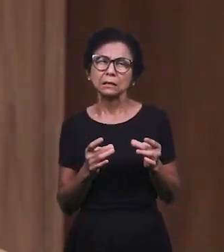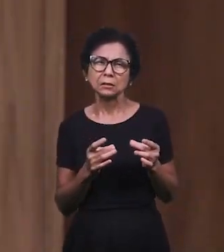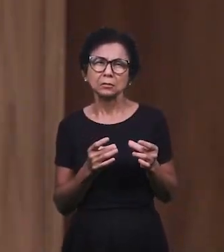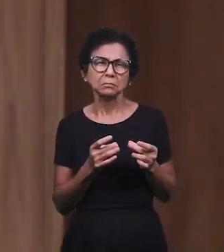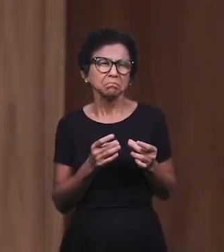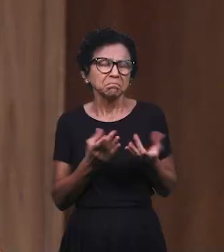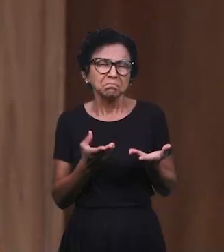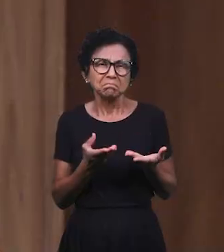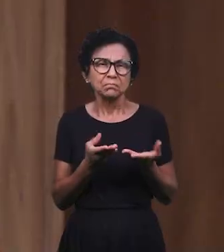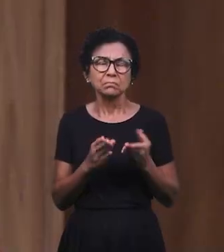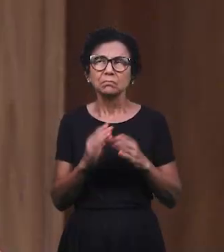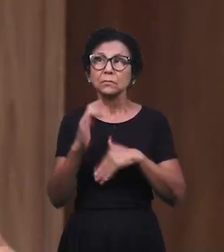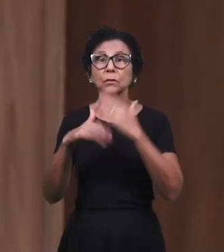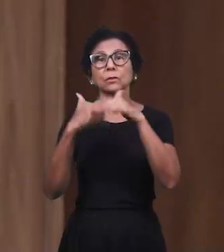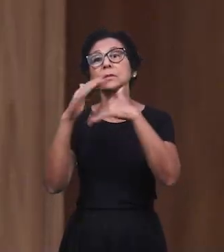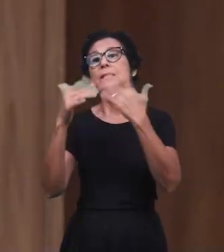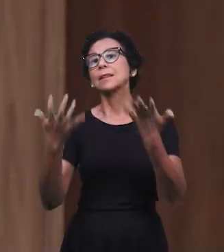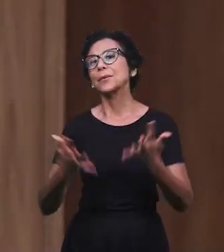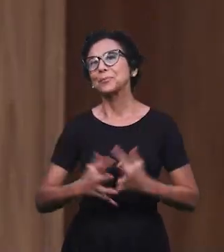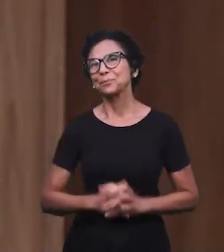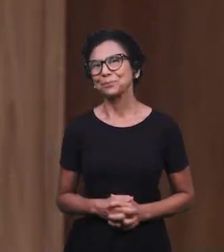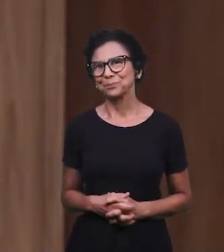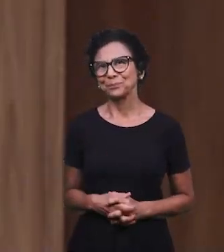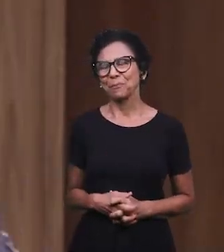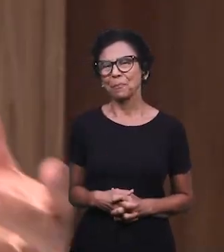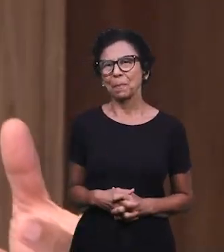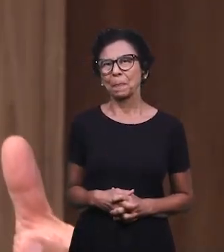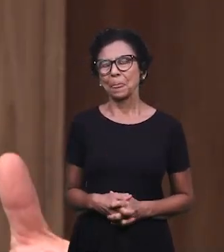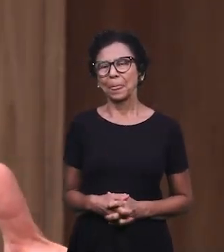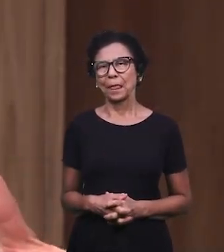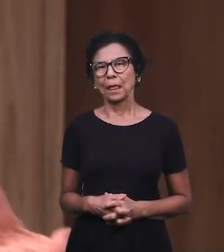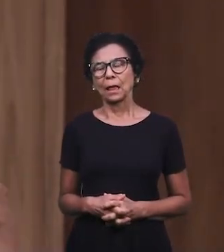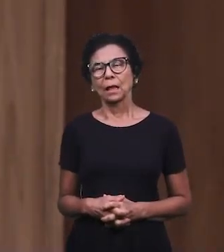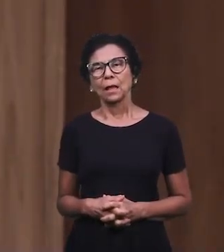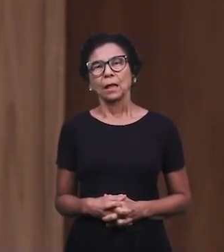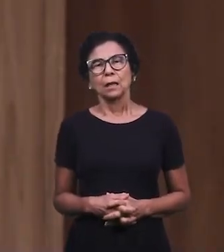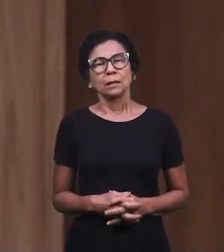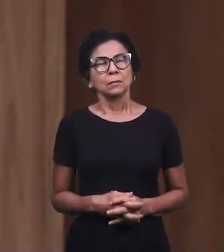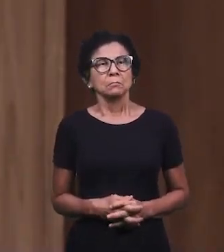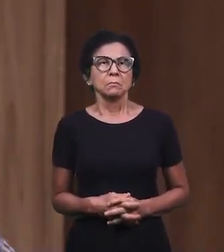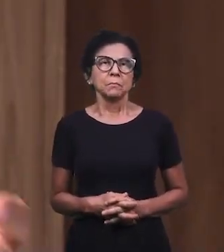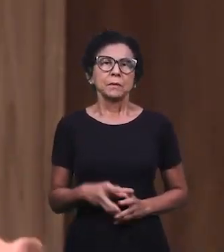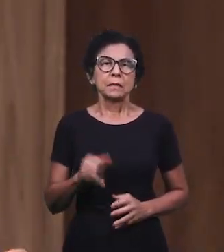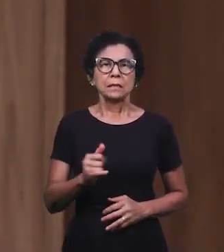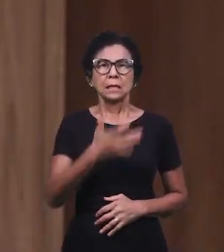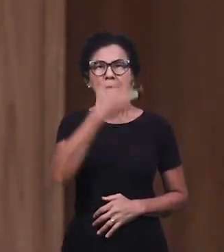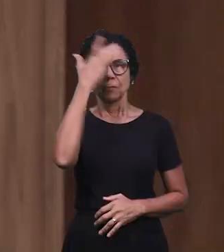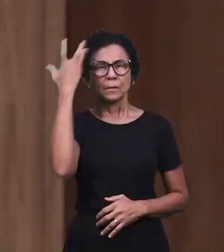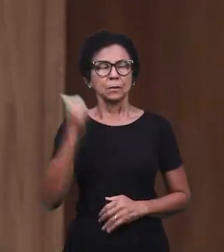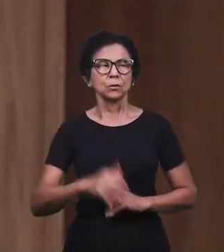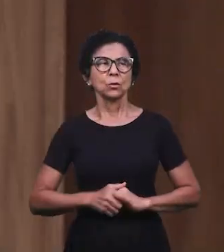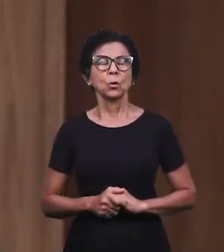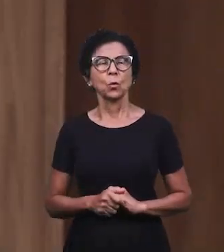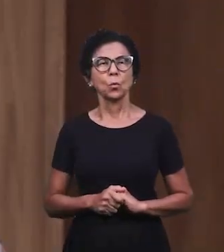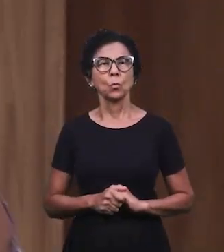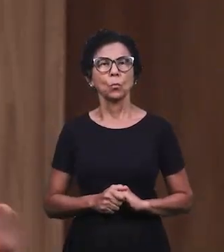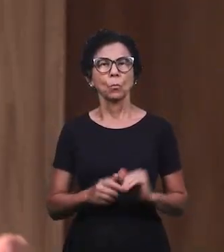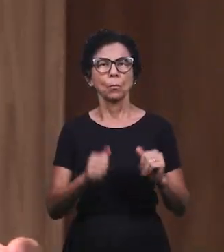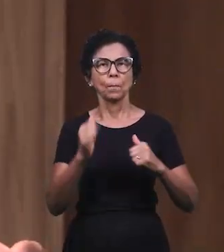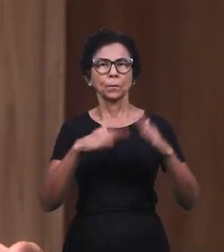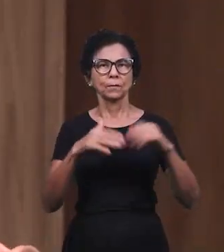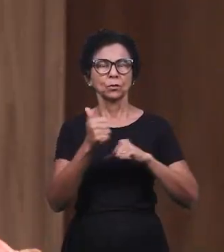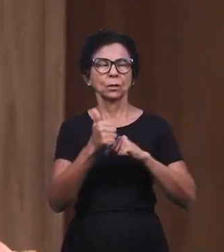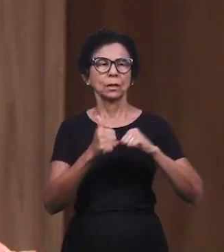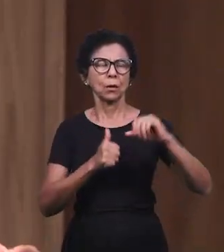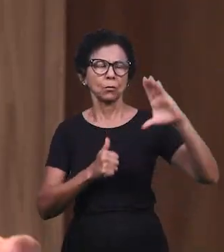mesmo que o cientista não fosse um cientista cristão, ele